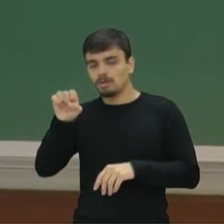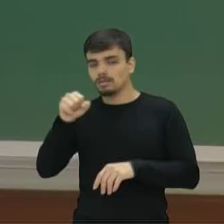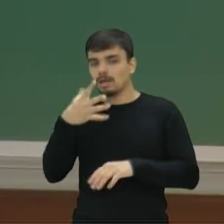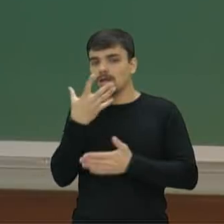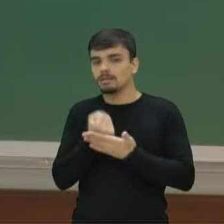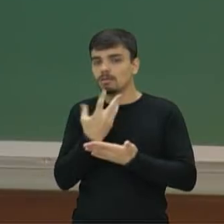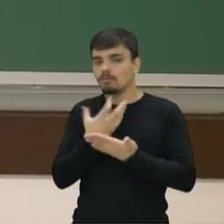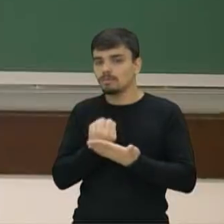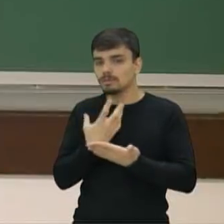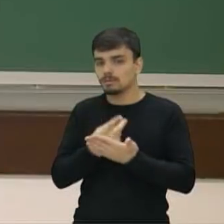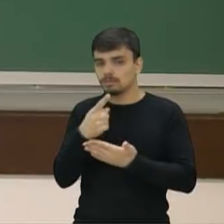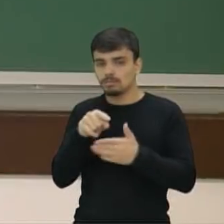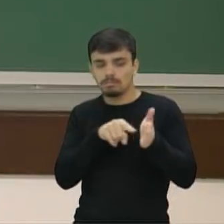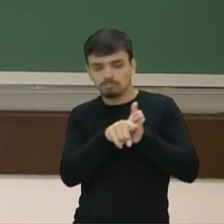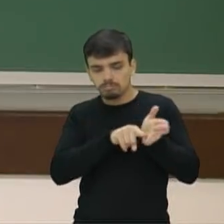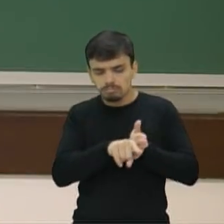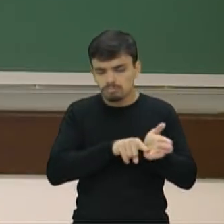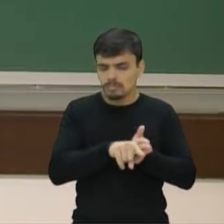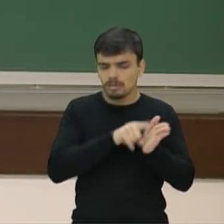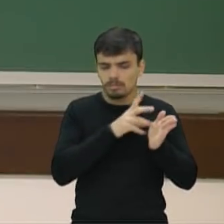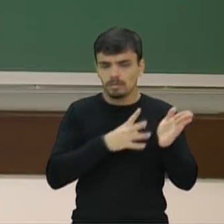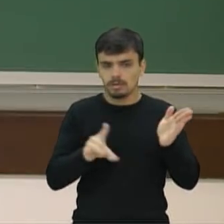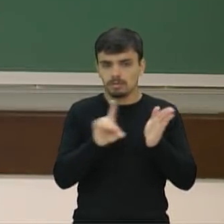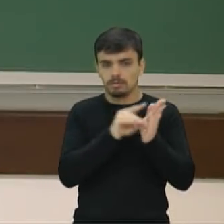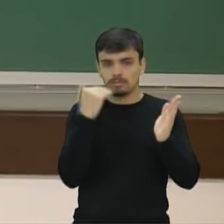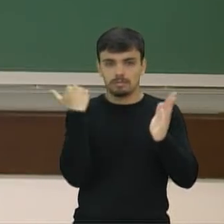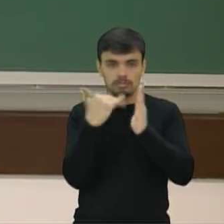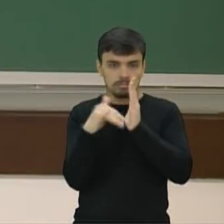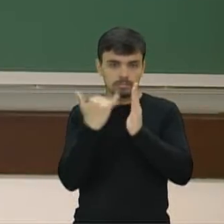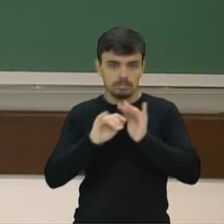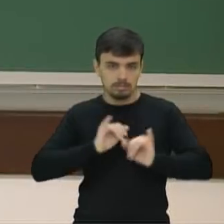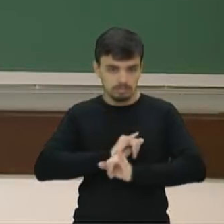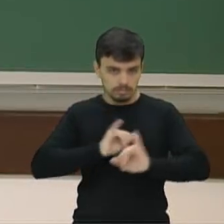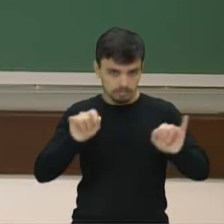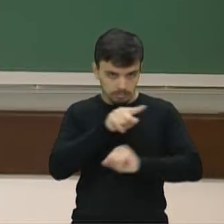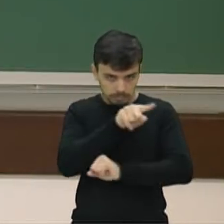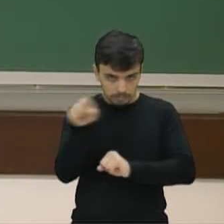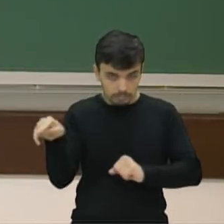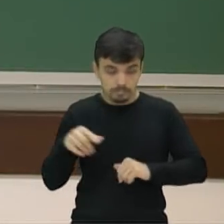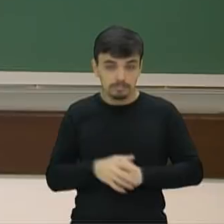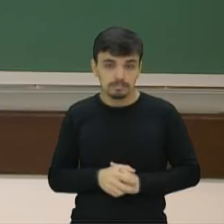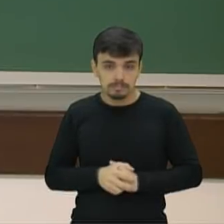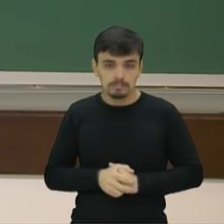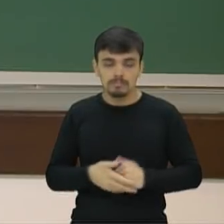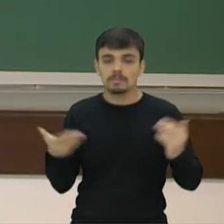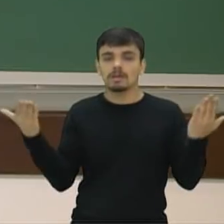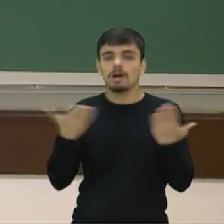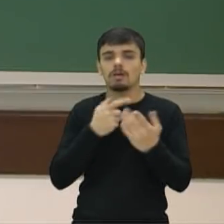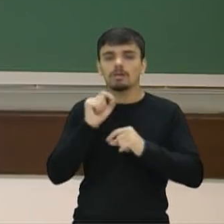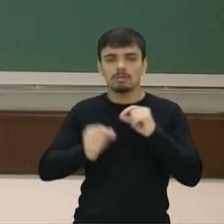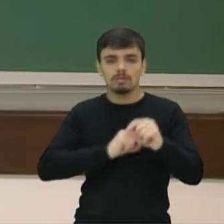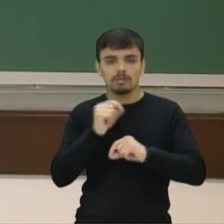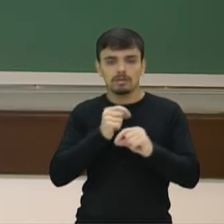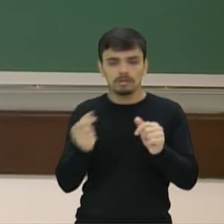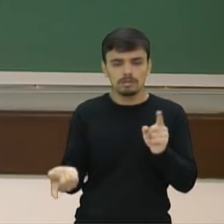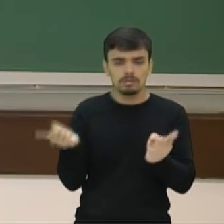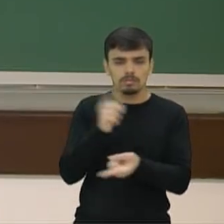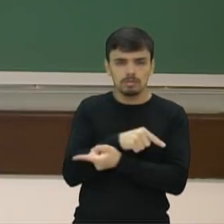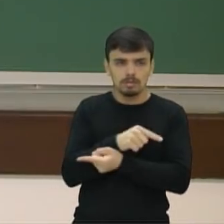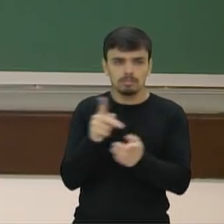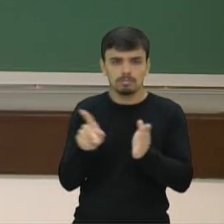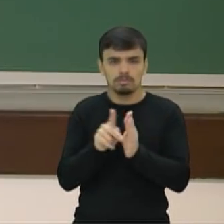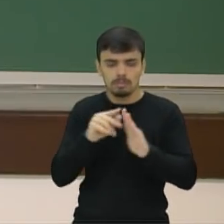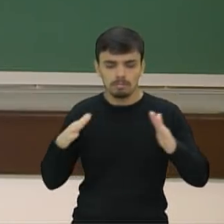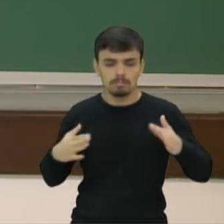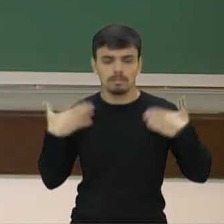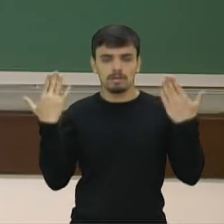das suas preferências de busca para que possa enviar publicidade para você. Agora nós vamos tratar um pouquinho dos impactos